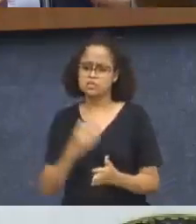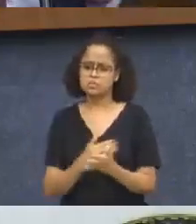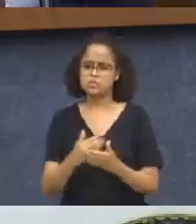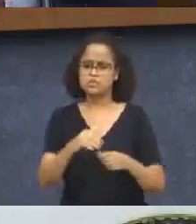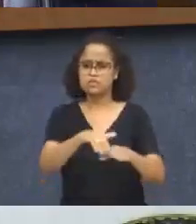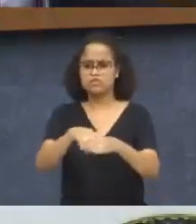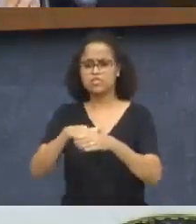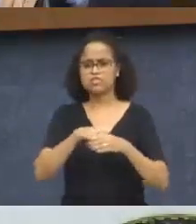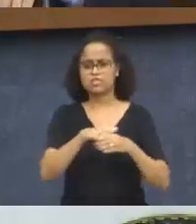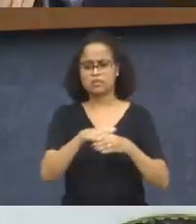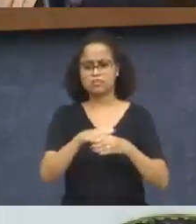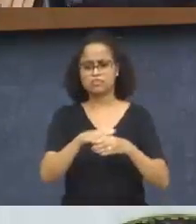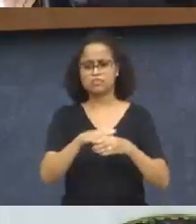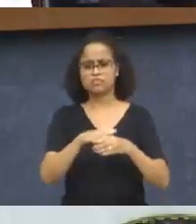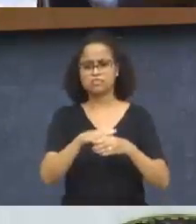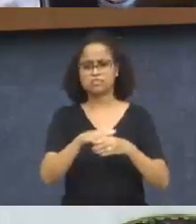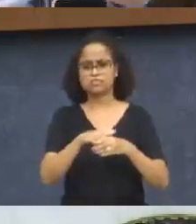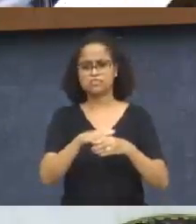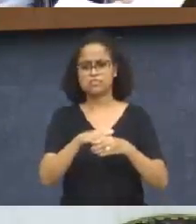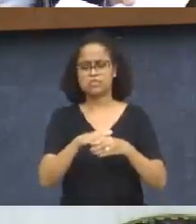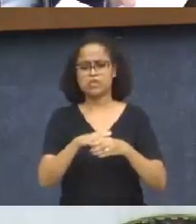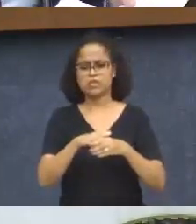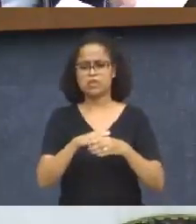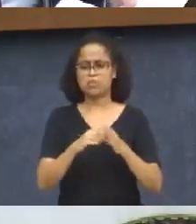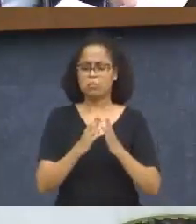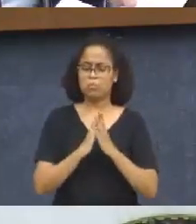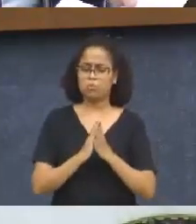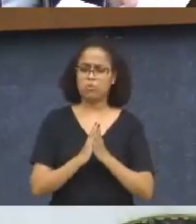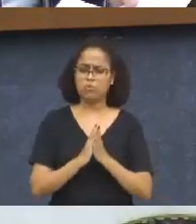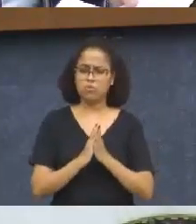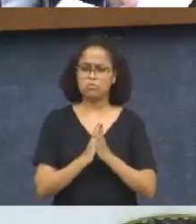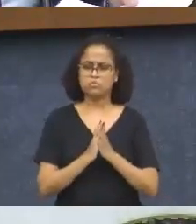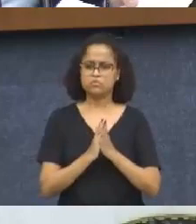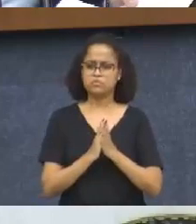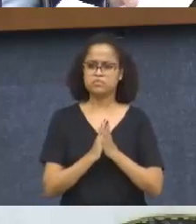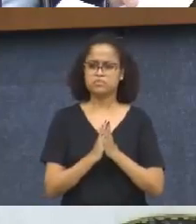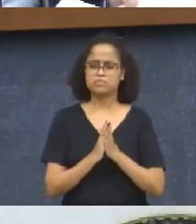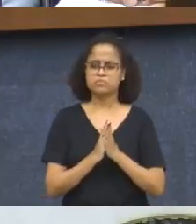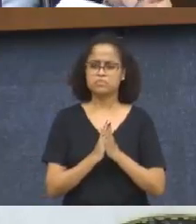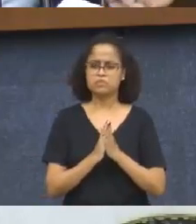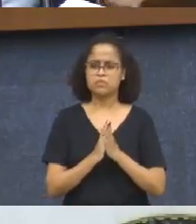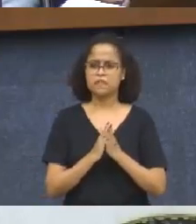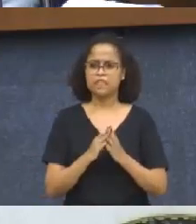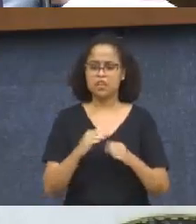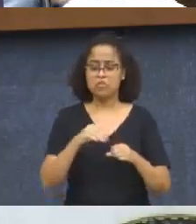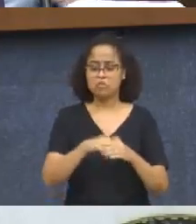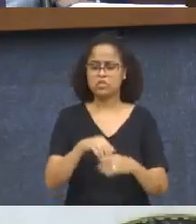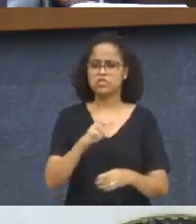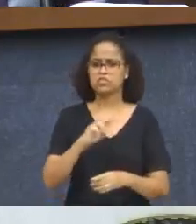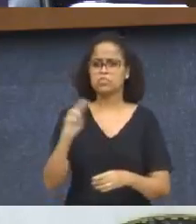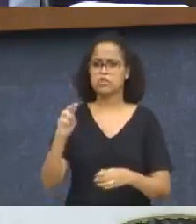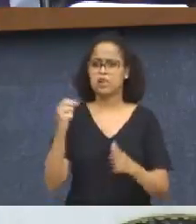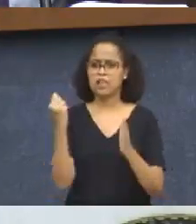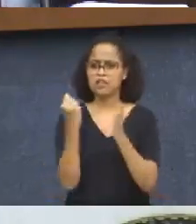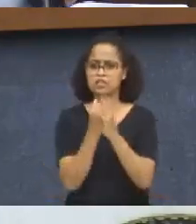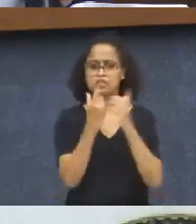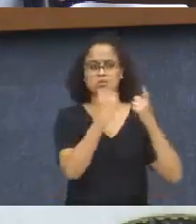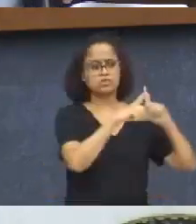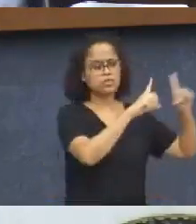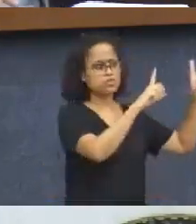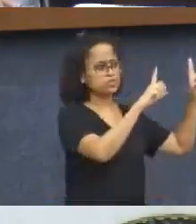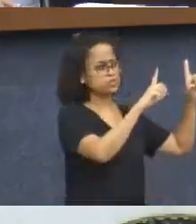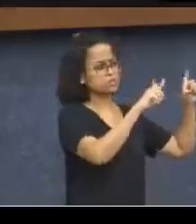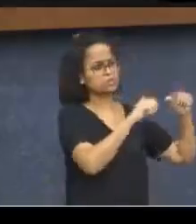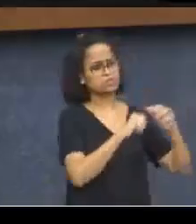de votação. Por gentileza, é uma votação nominal, registrem os votos.